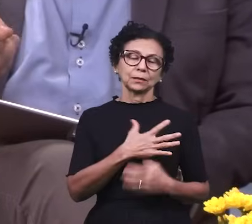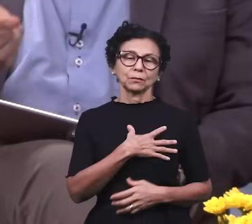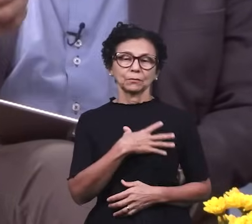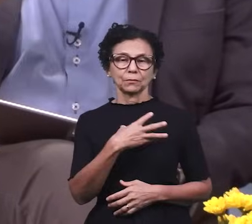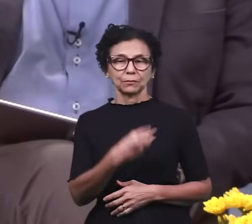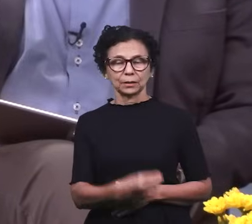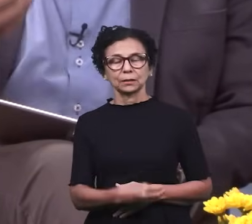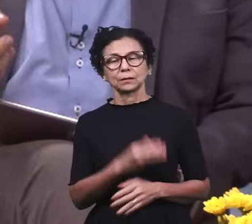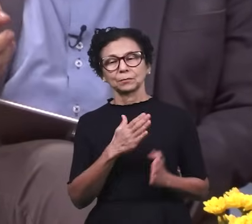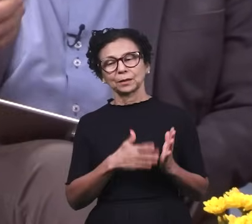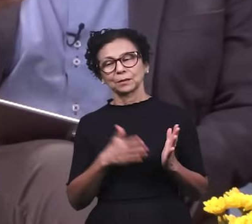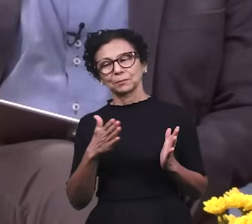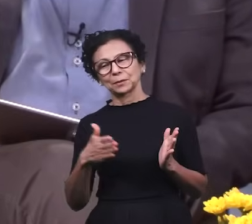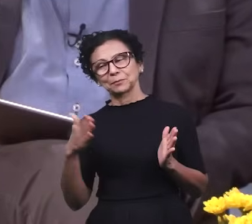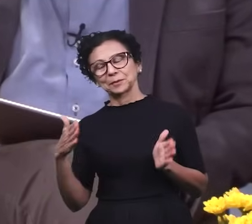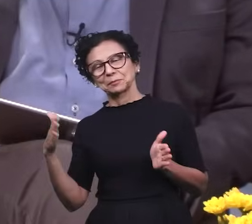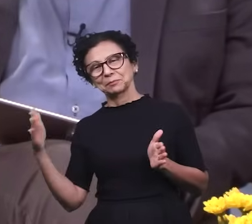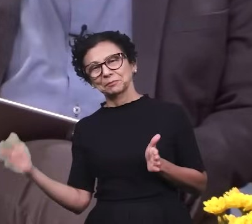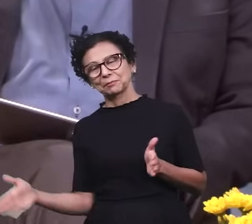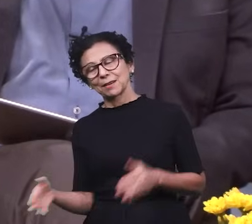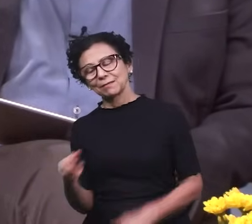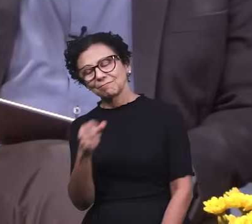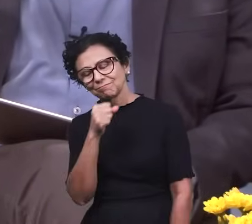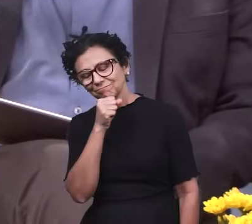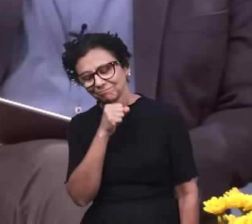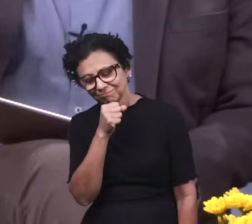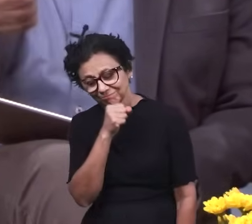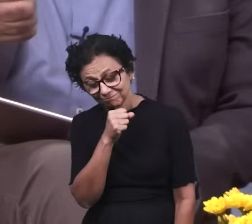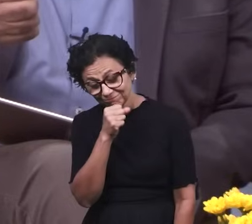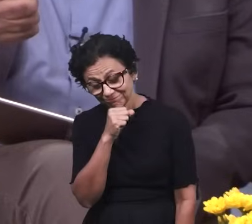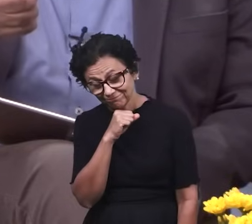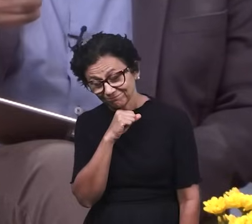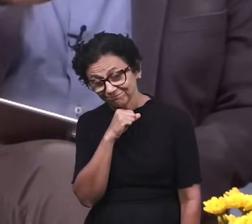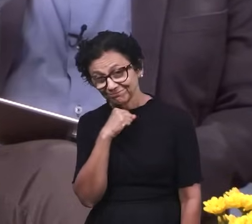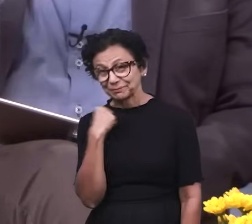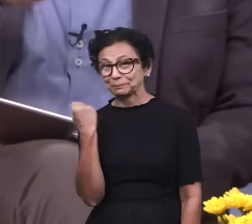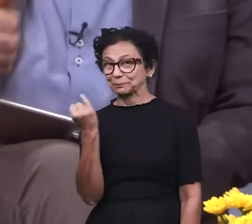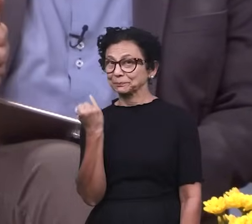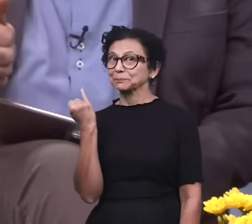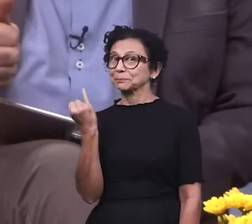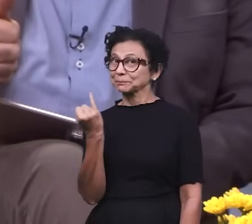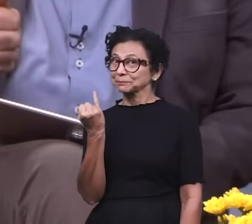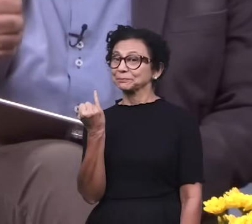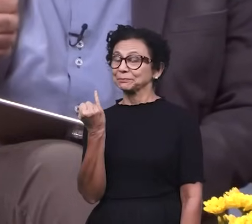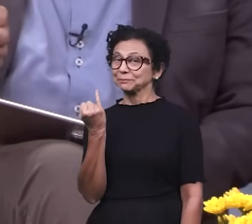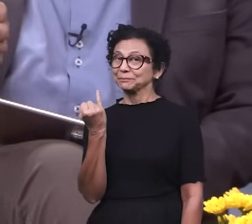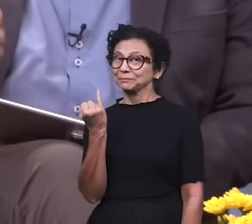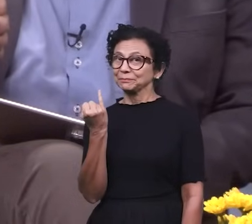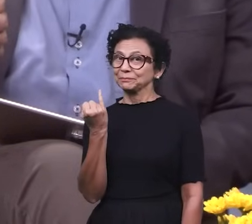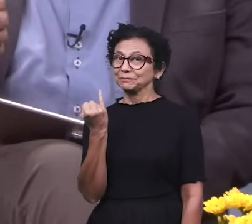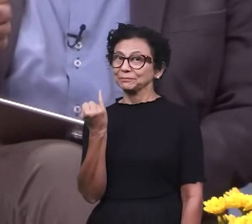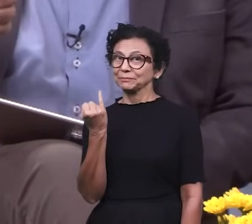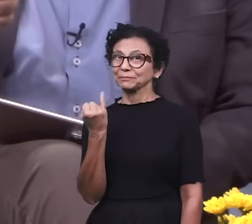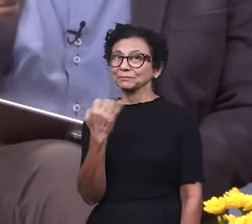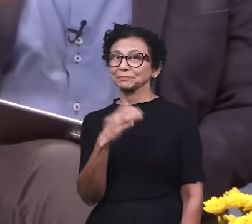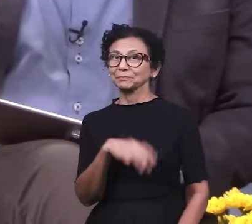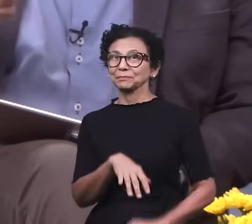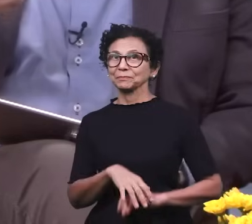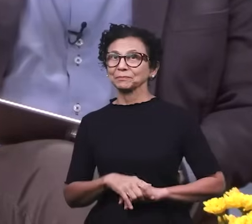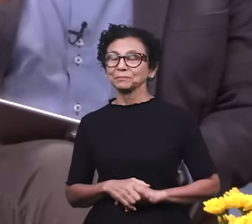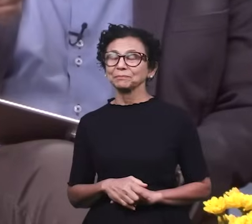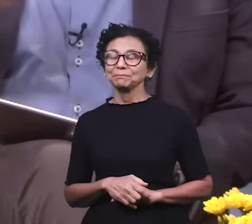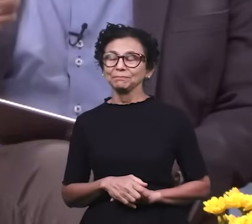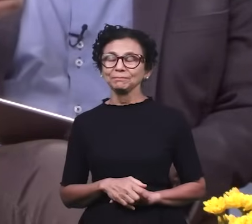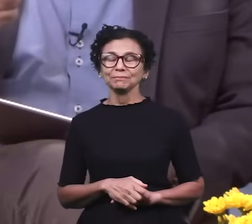profissional, casamento, filhos, né, a velhice, que é algo muito importante para levar em consideração. Nós